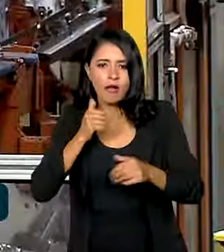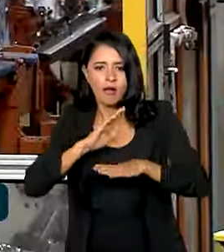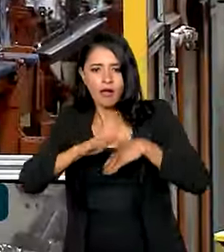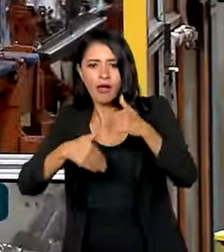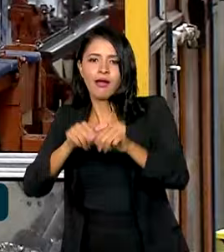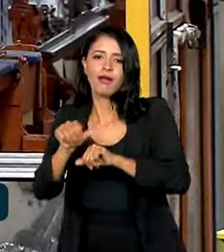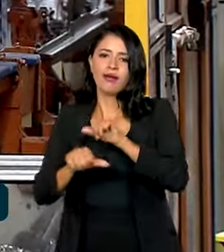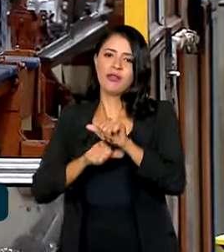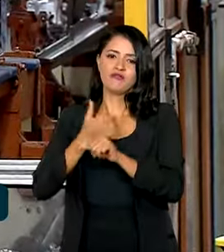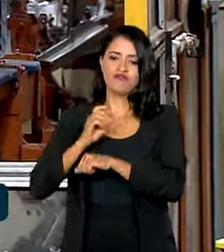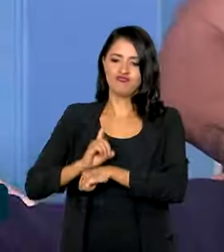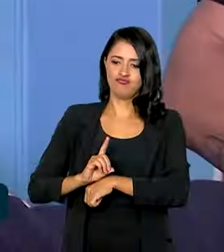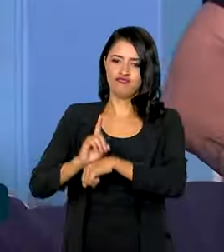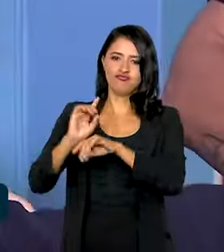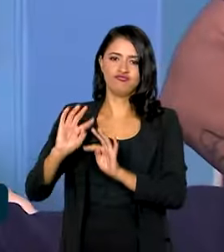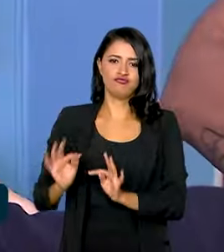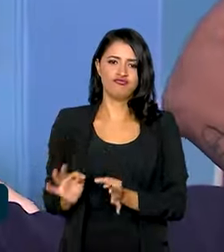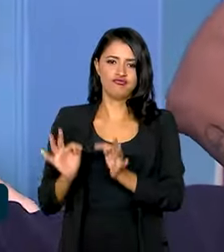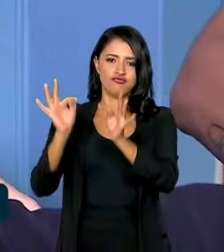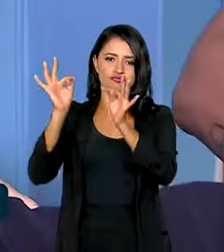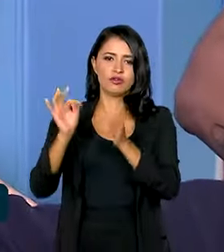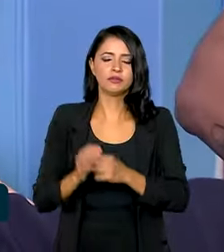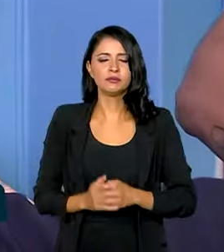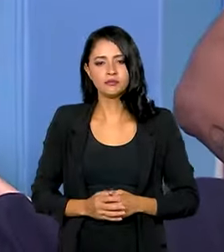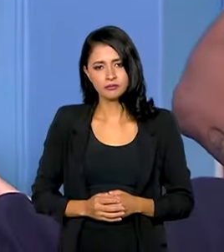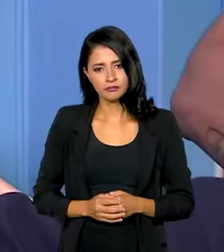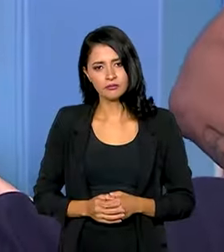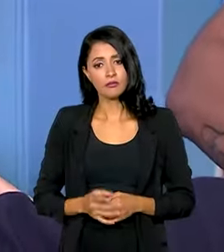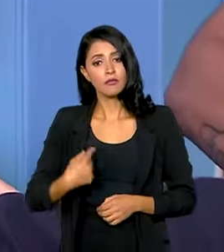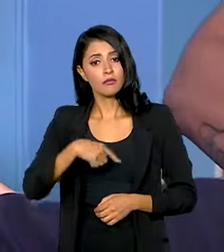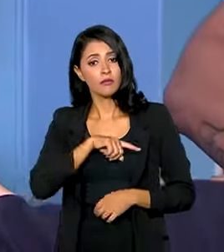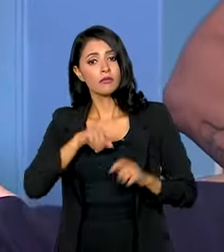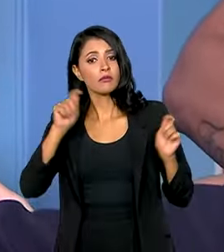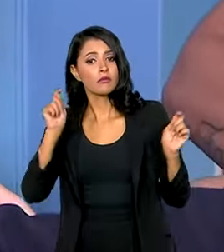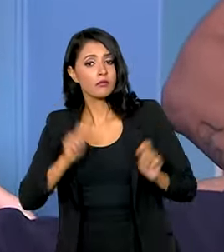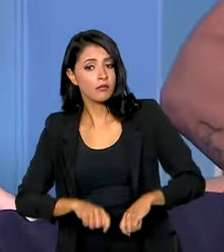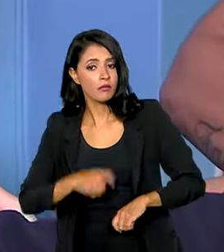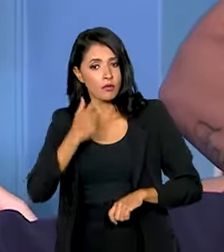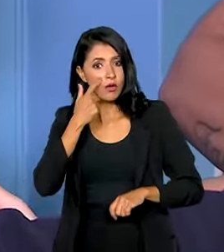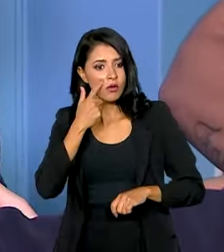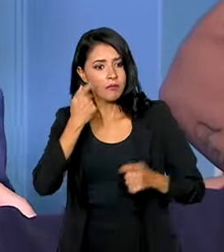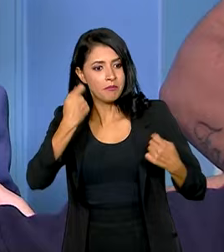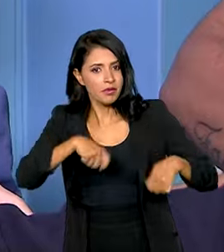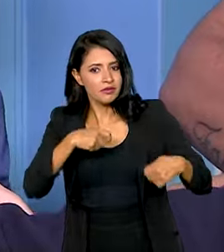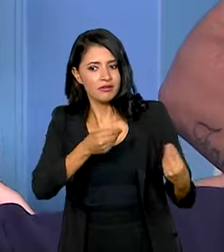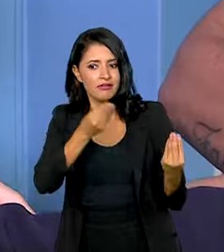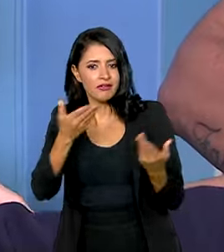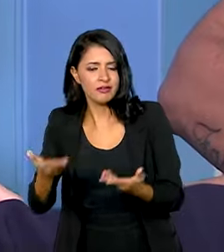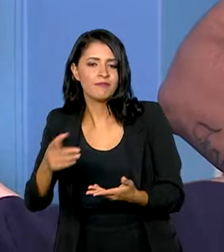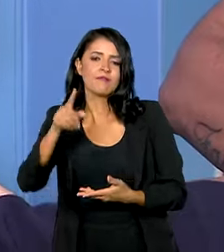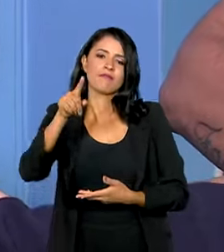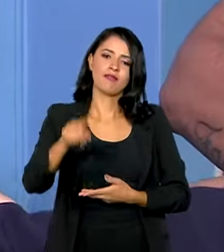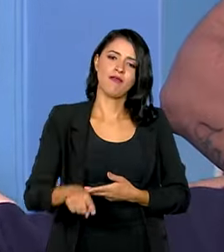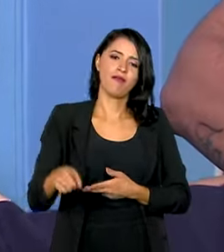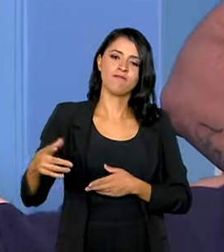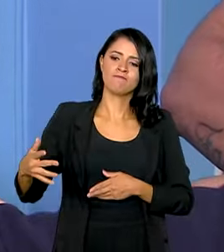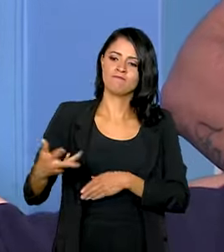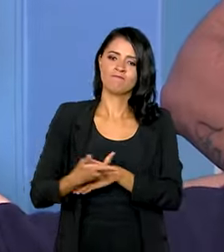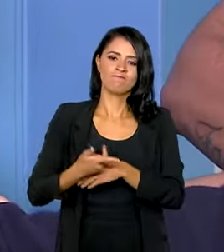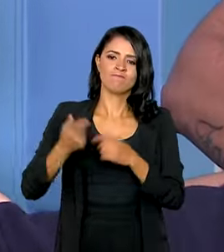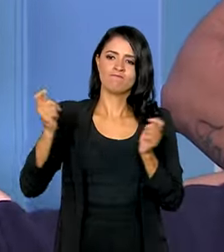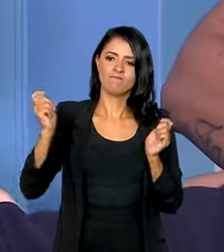transformação digital para que nós possamos dar aquilo que é essencial que é a